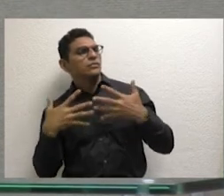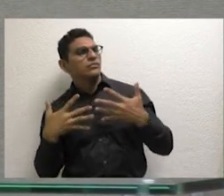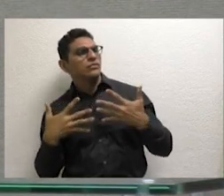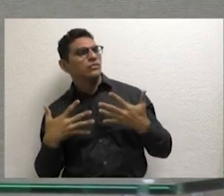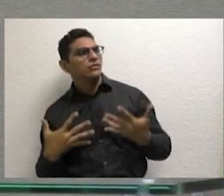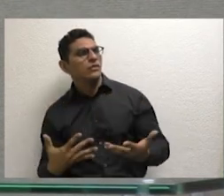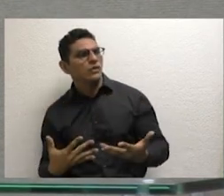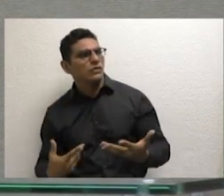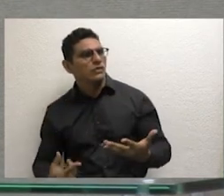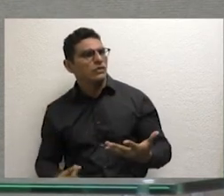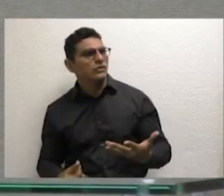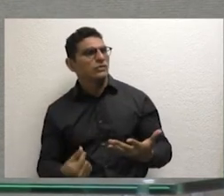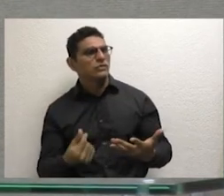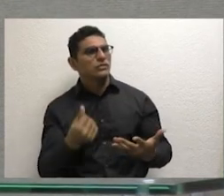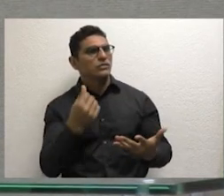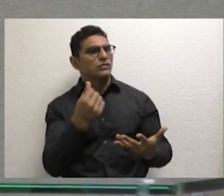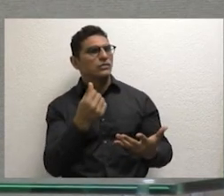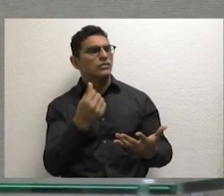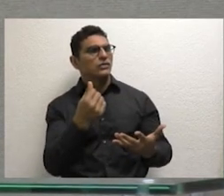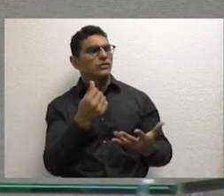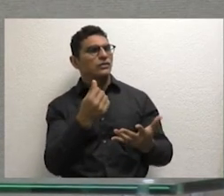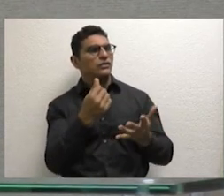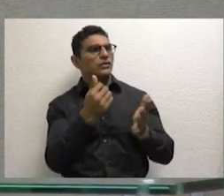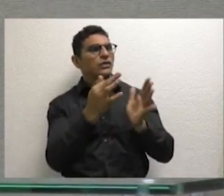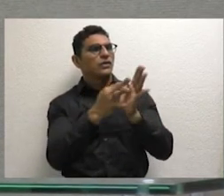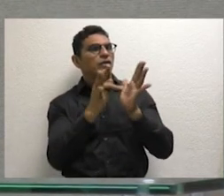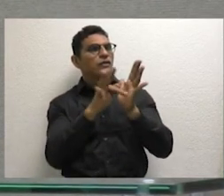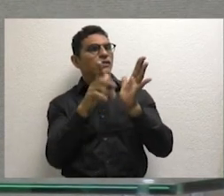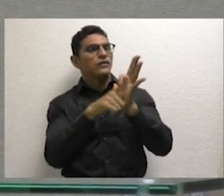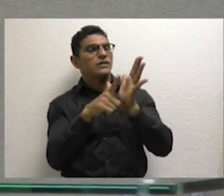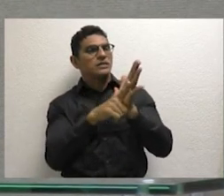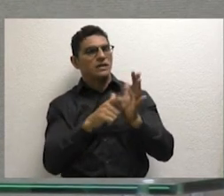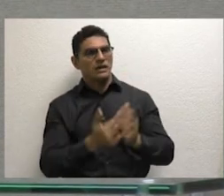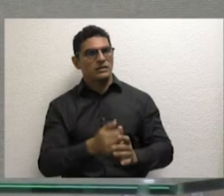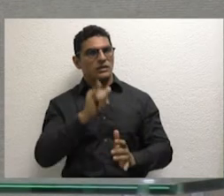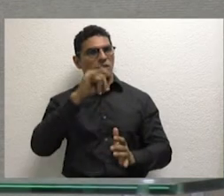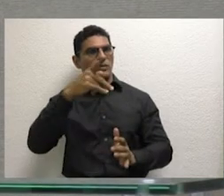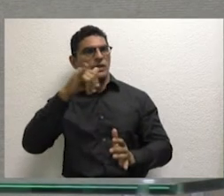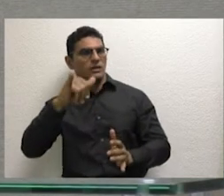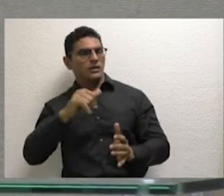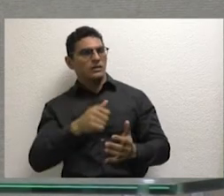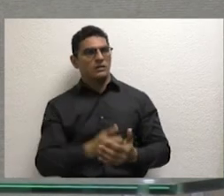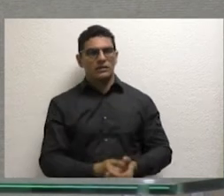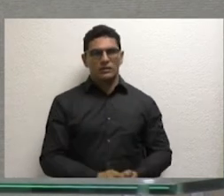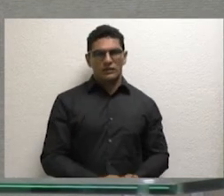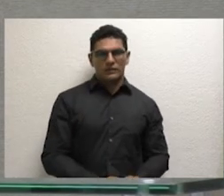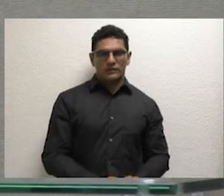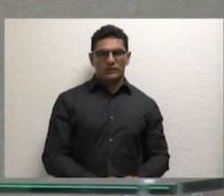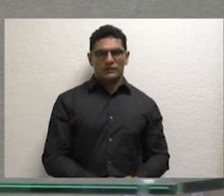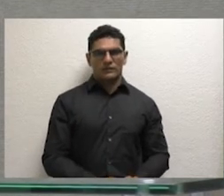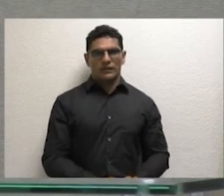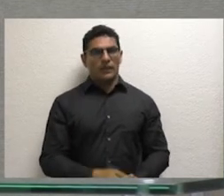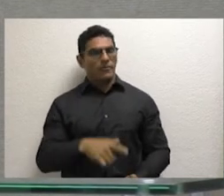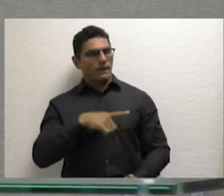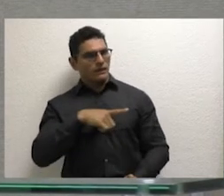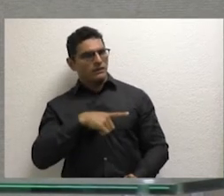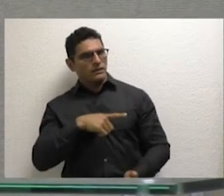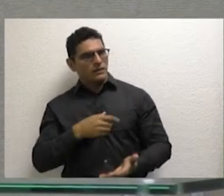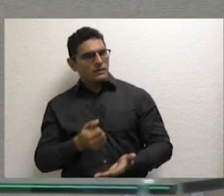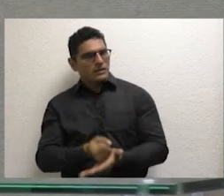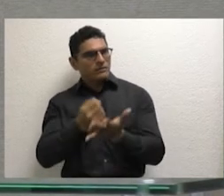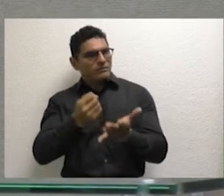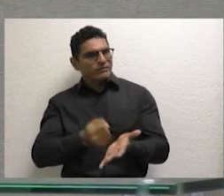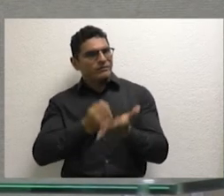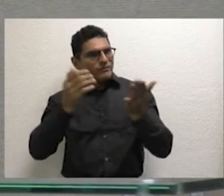incentivos fiscais de imposto de importação e de IPI para ter esses incentivos você paga